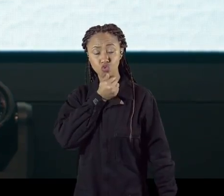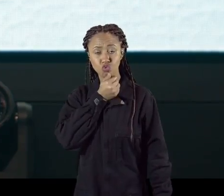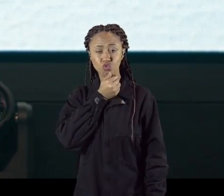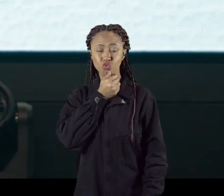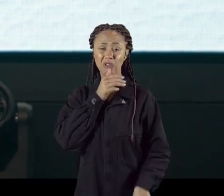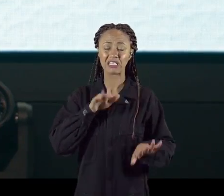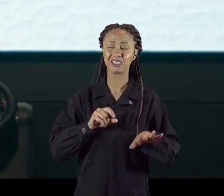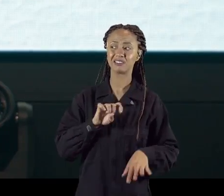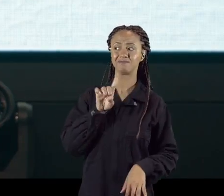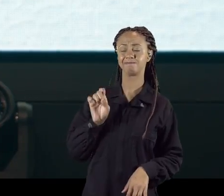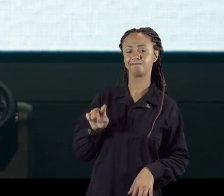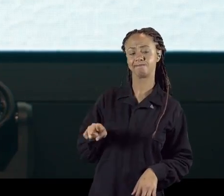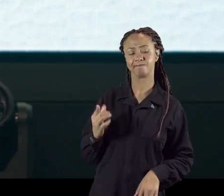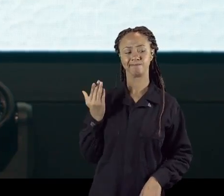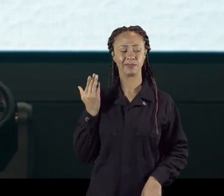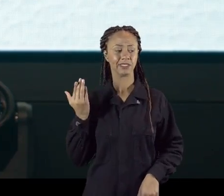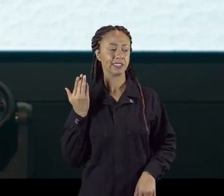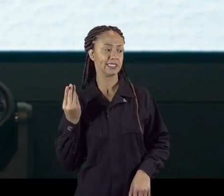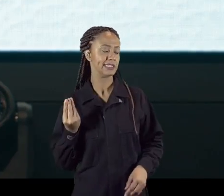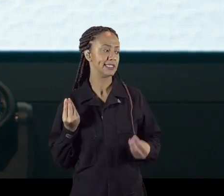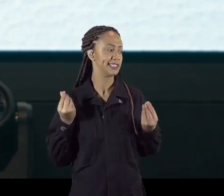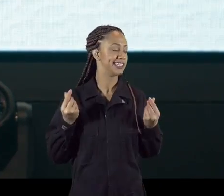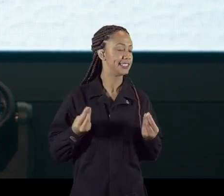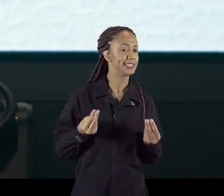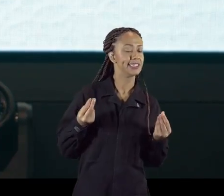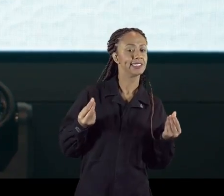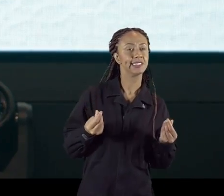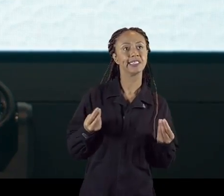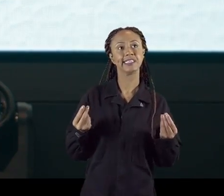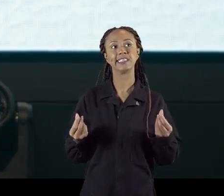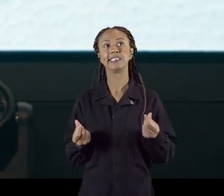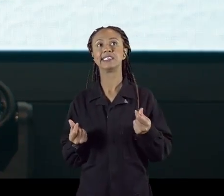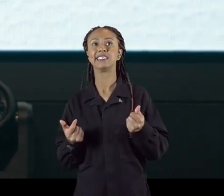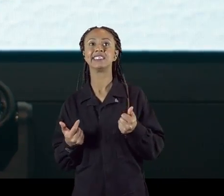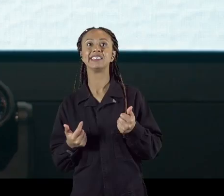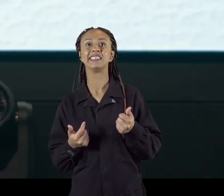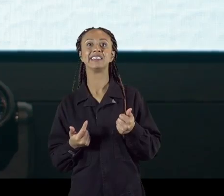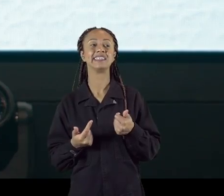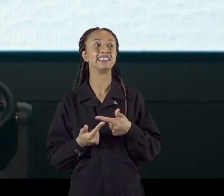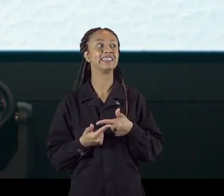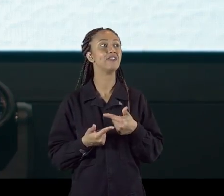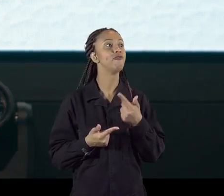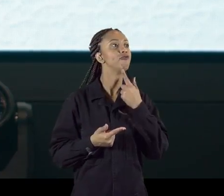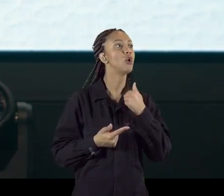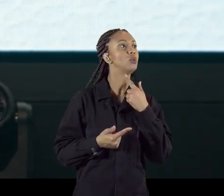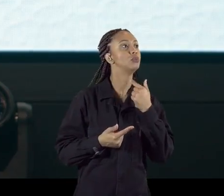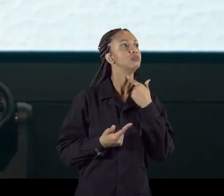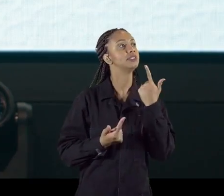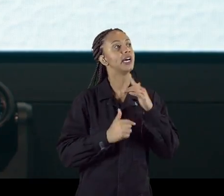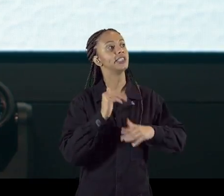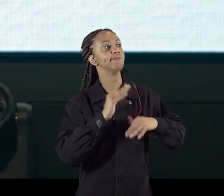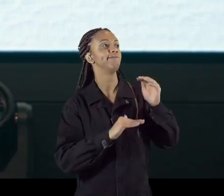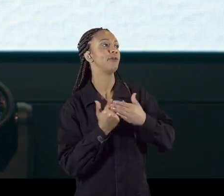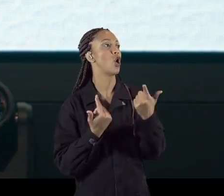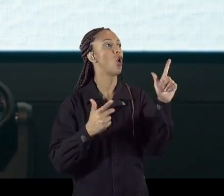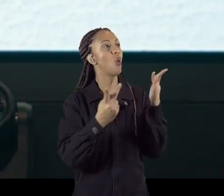tantas dúvidas por isso tem tanta vontade de fazer aquilo que não é dele